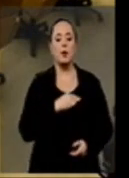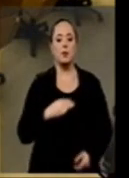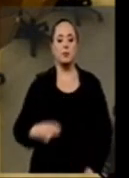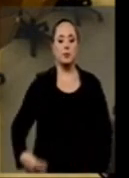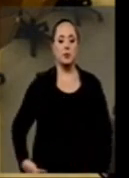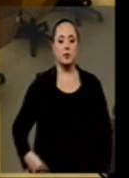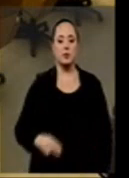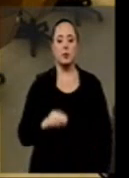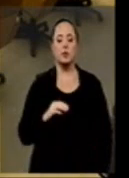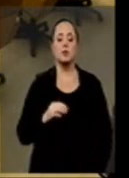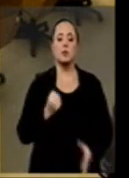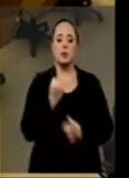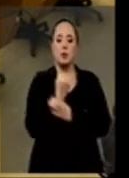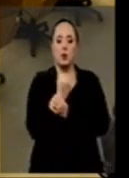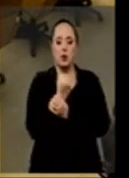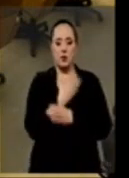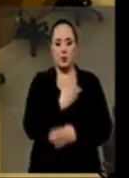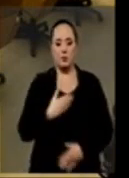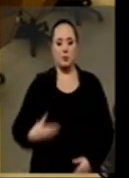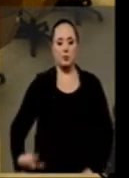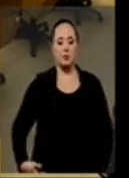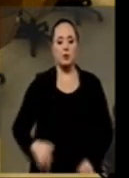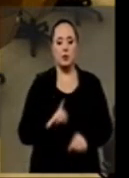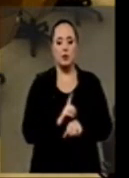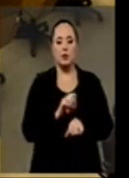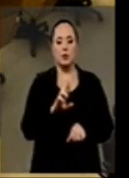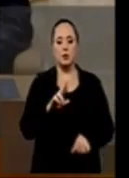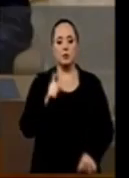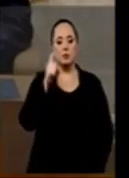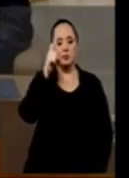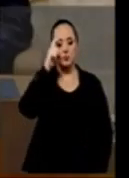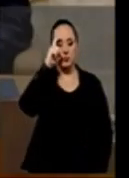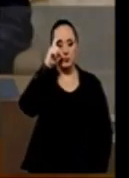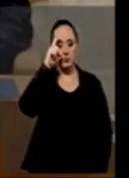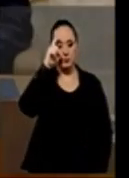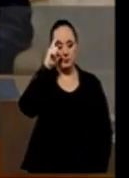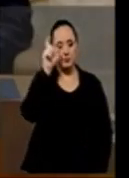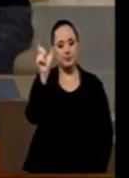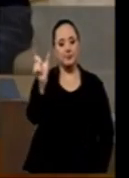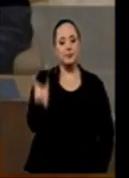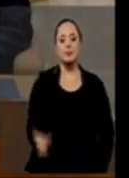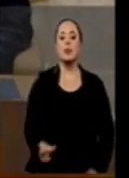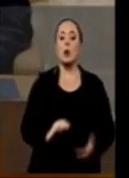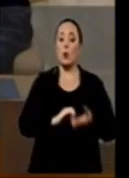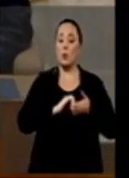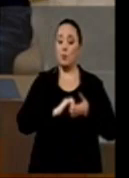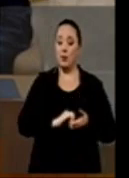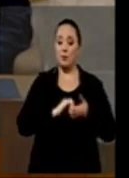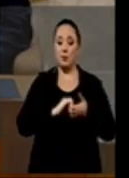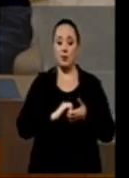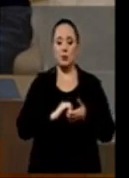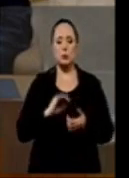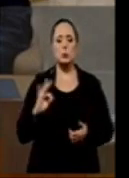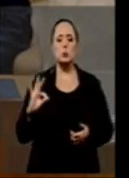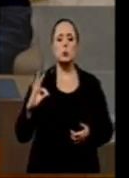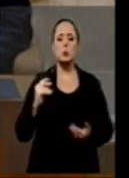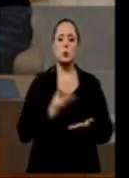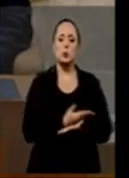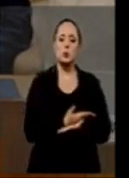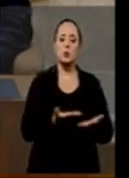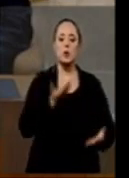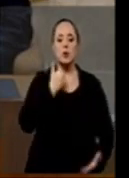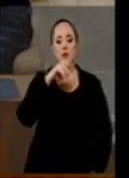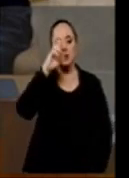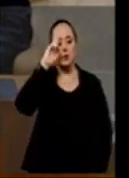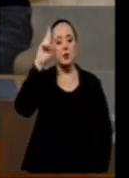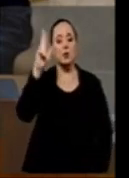justiça e segurança pública doutor sérgio moro na pessoa de quem cumprimento a todos os senhores